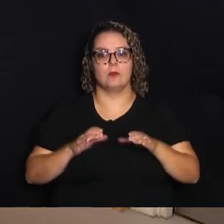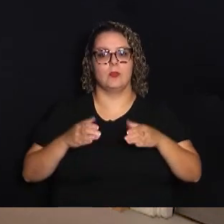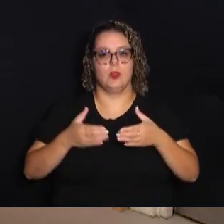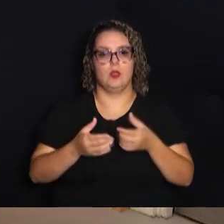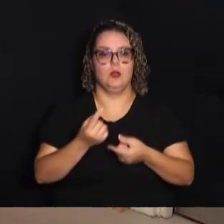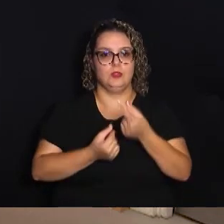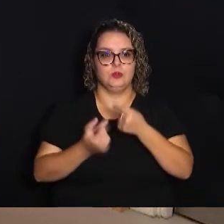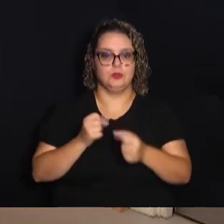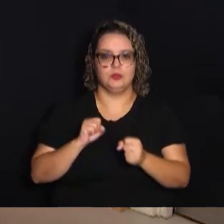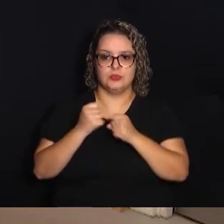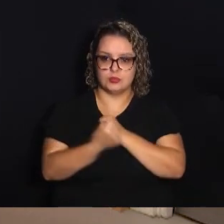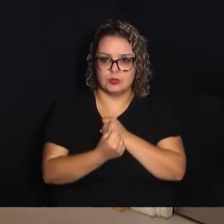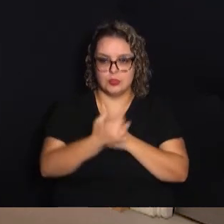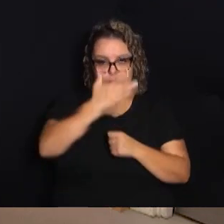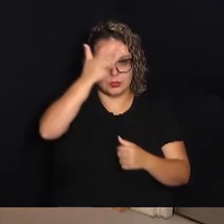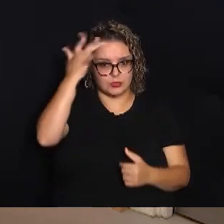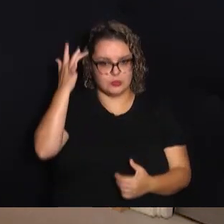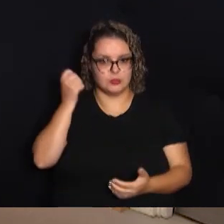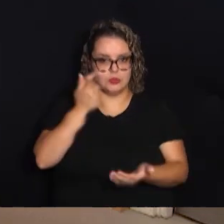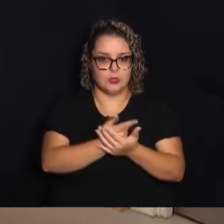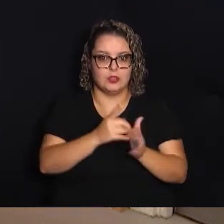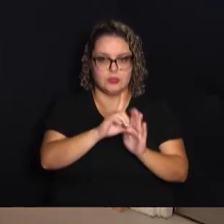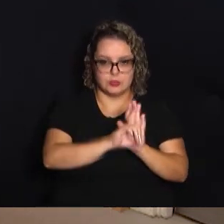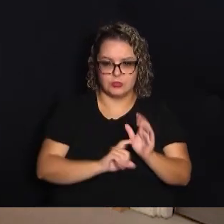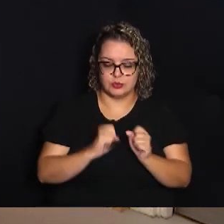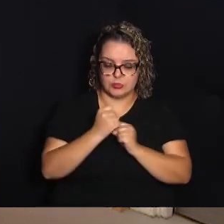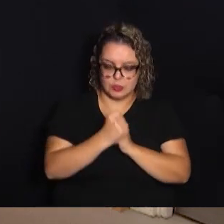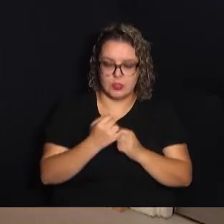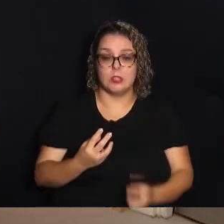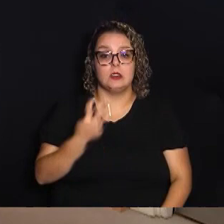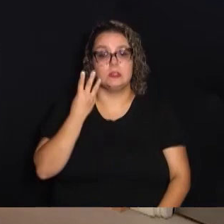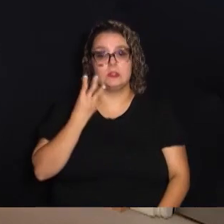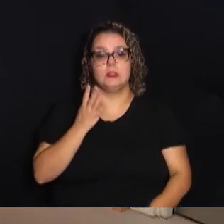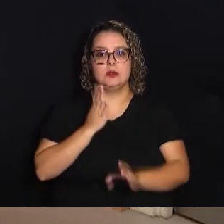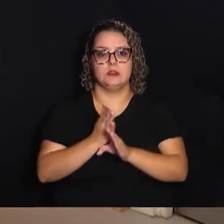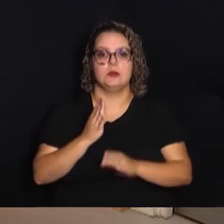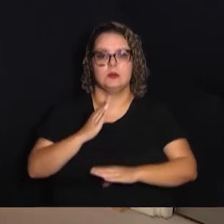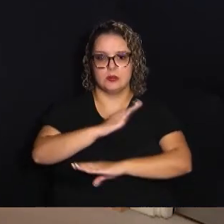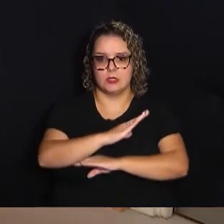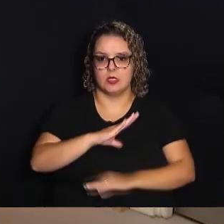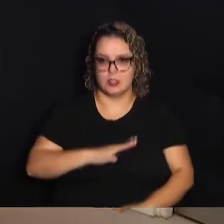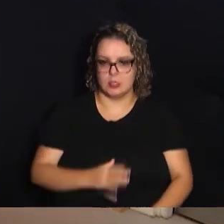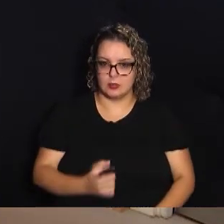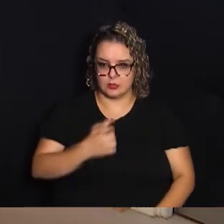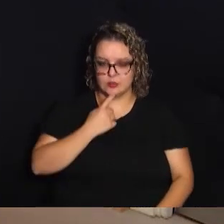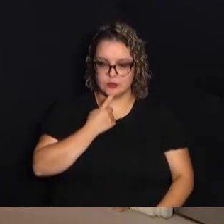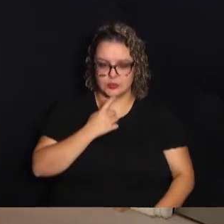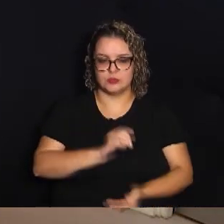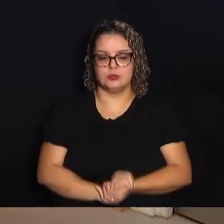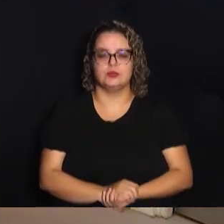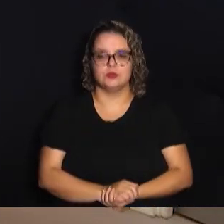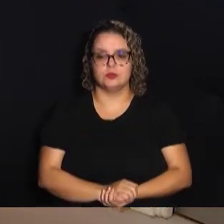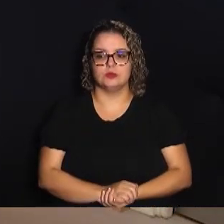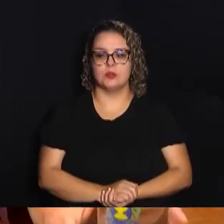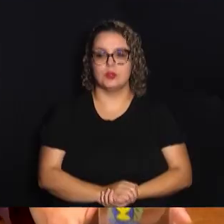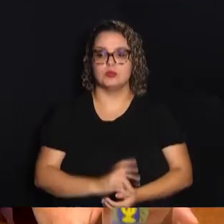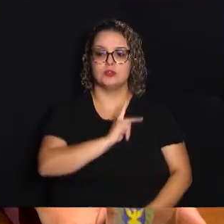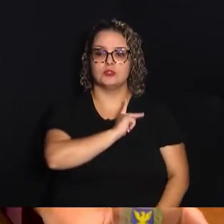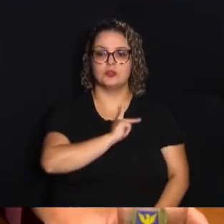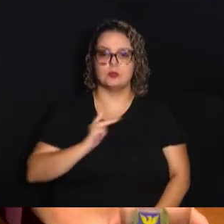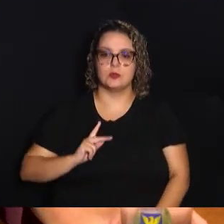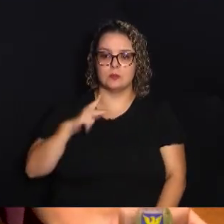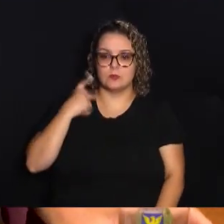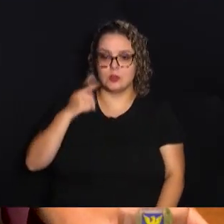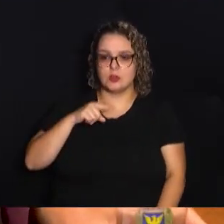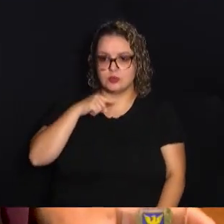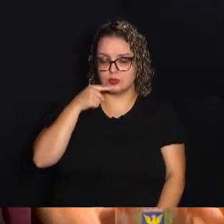a comissão de economia e defesa dos direitos do consumidor realizou três encontros na Câmara Municipal de Campinas sob a